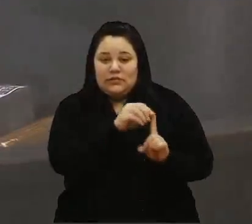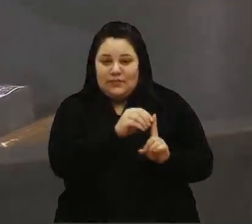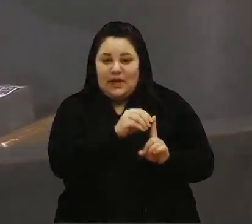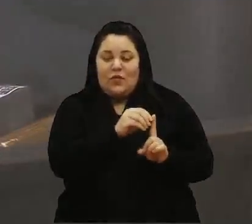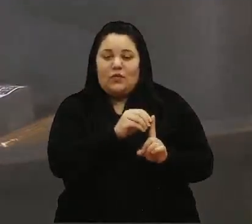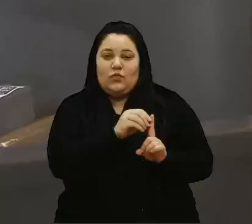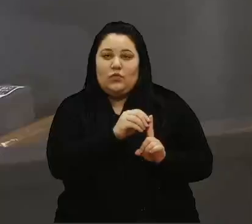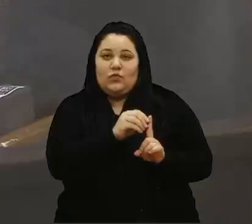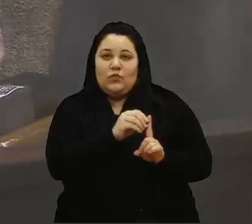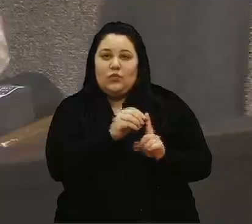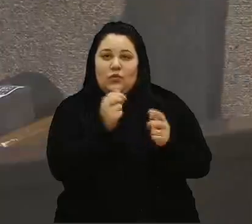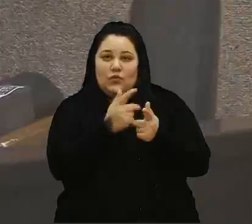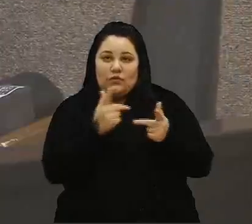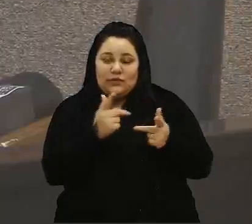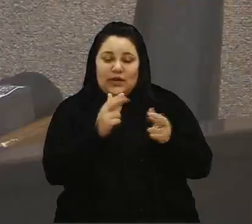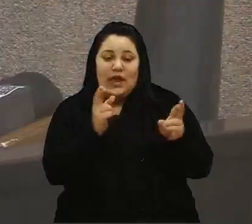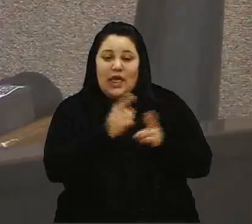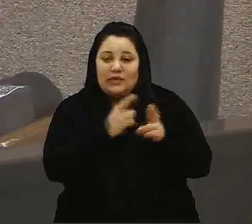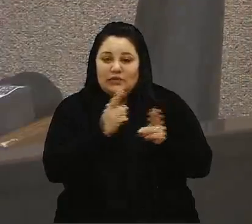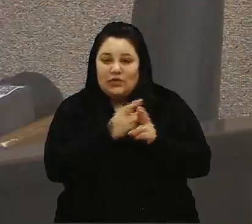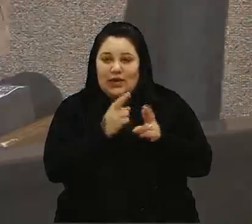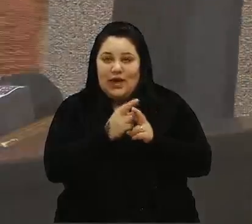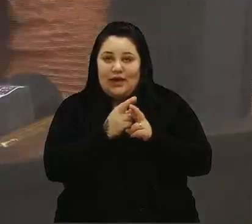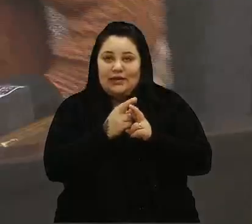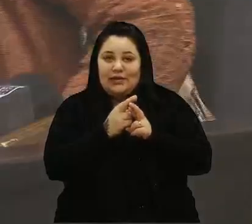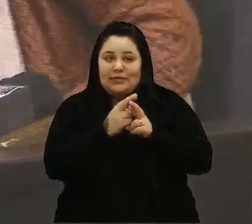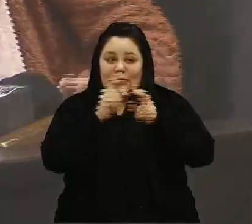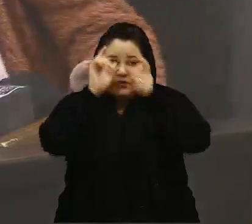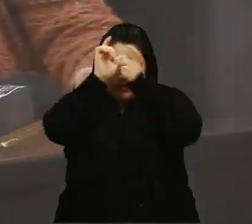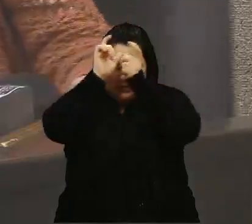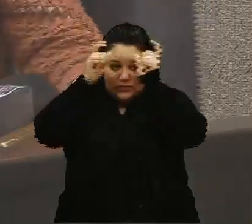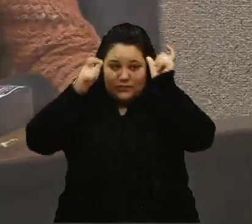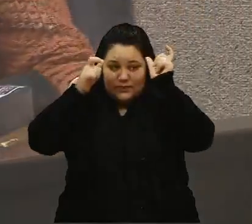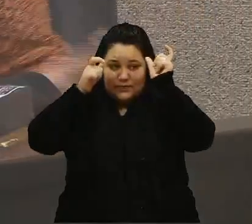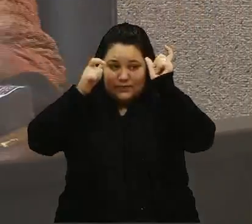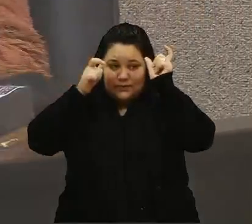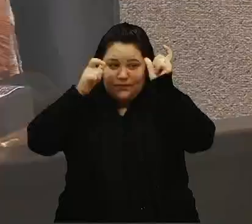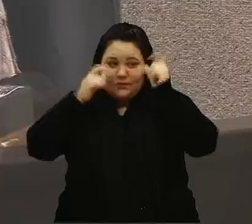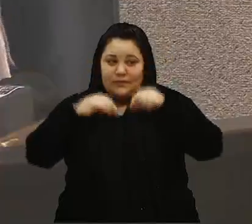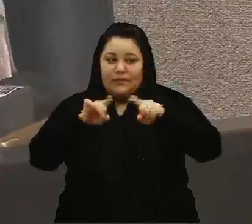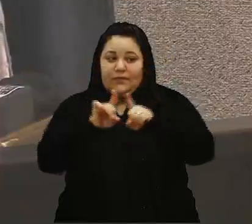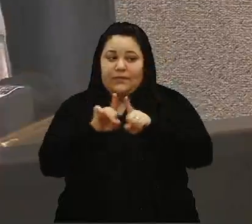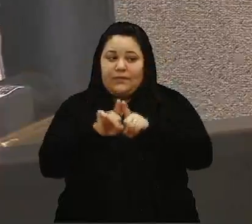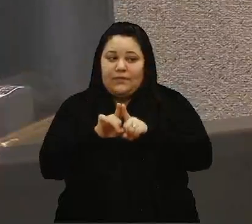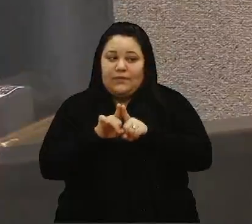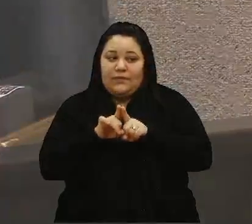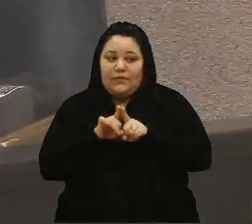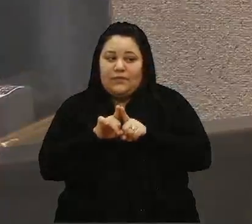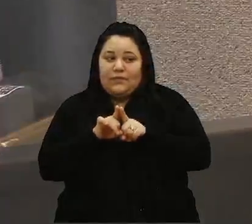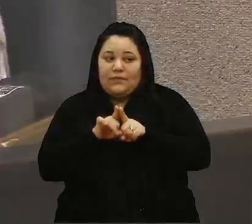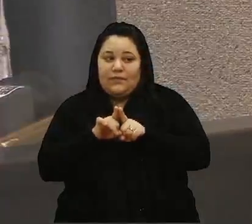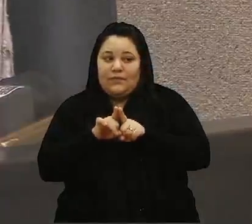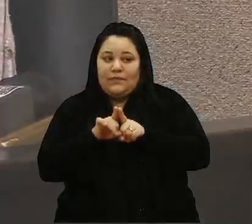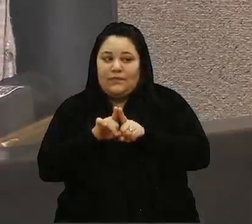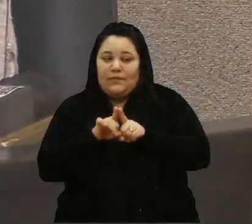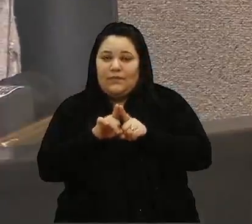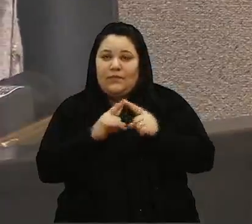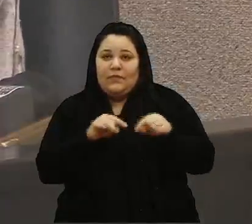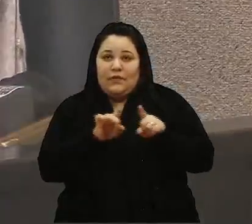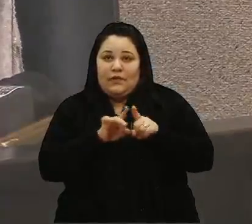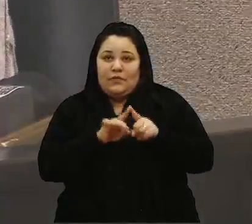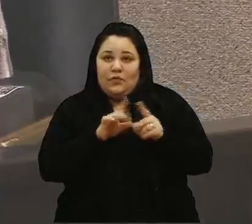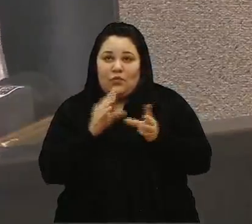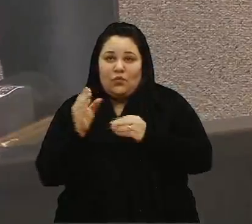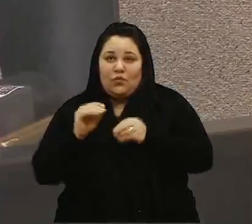do espectro autista e demais síndromes, mas também aos seus responsáveis legais. Então, muitas pessoas vinham